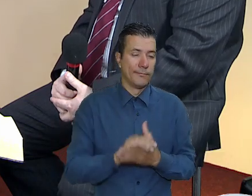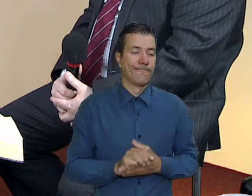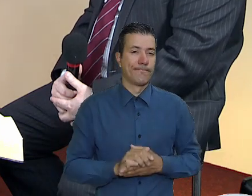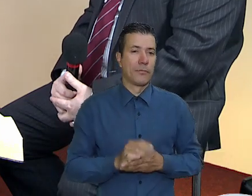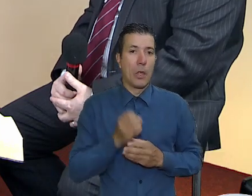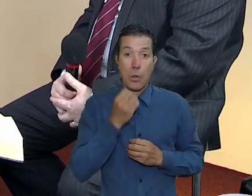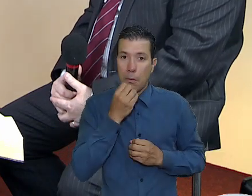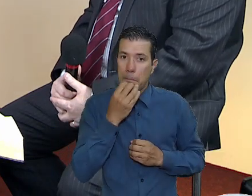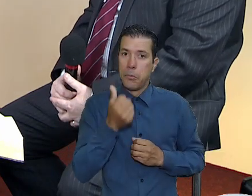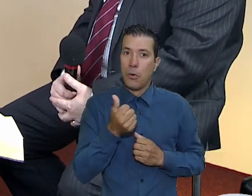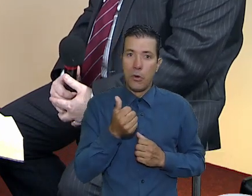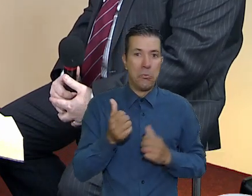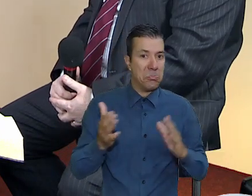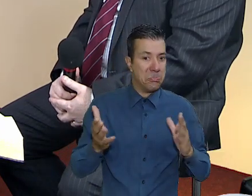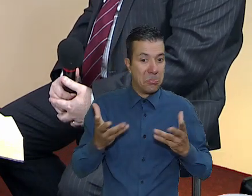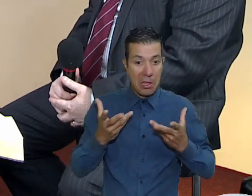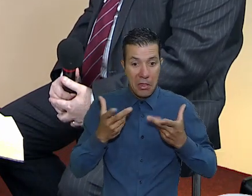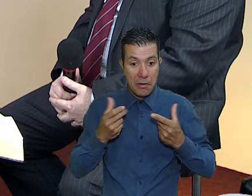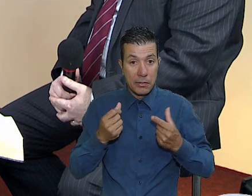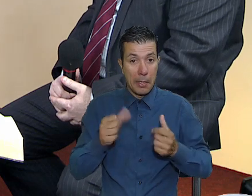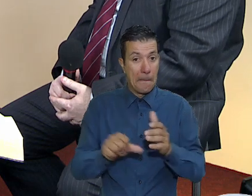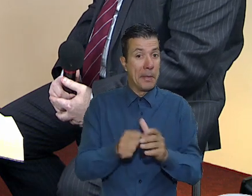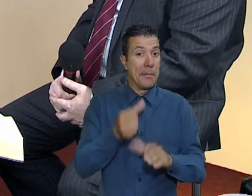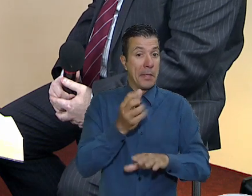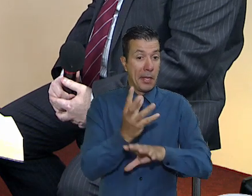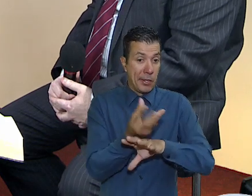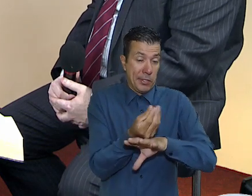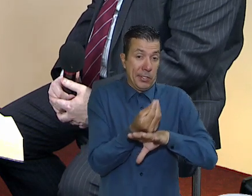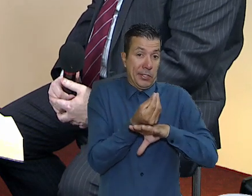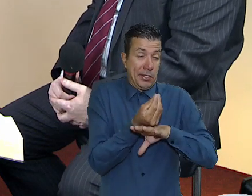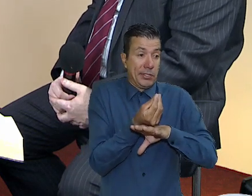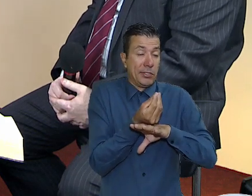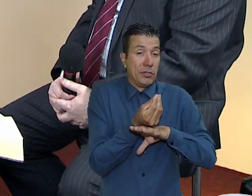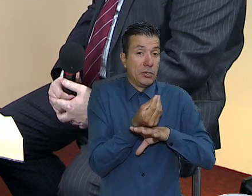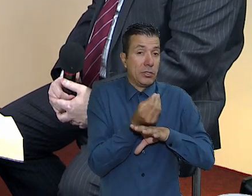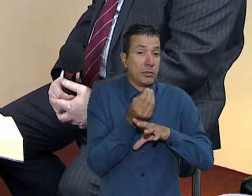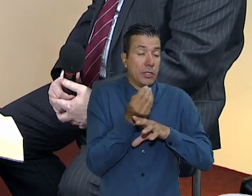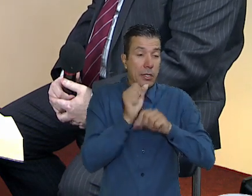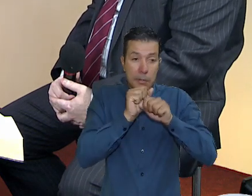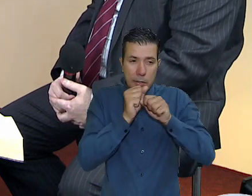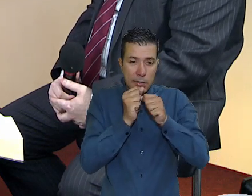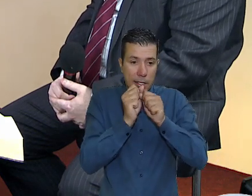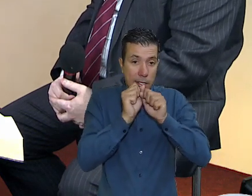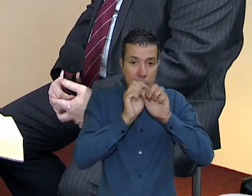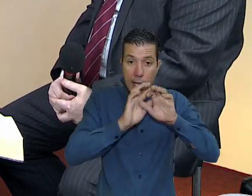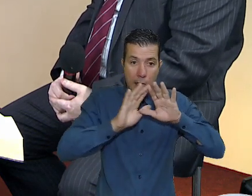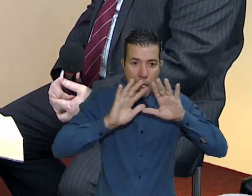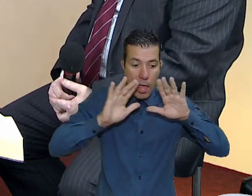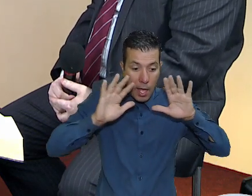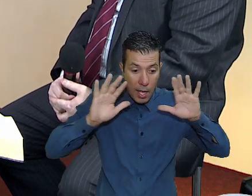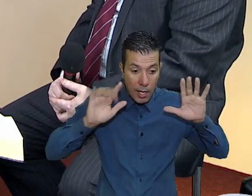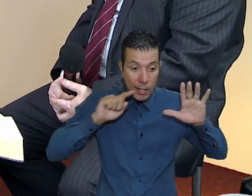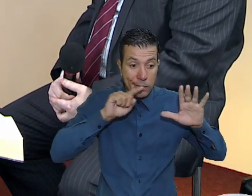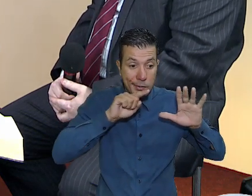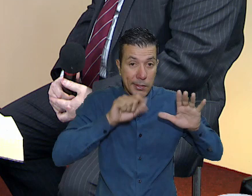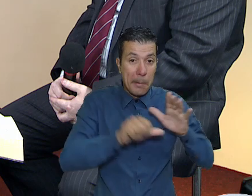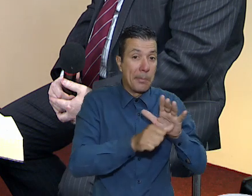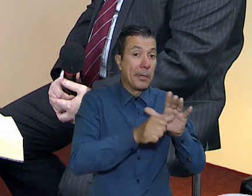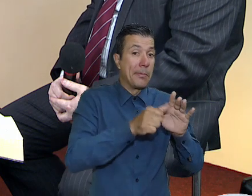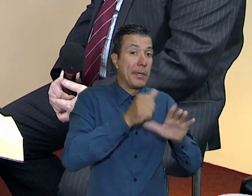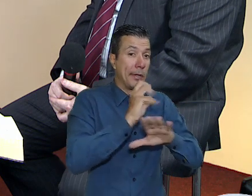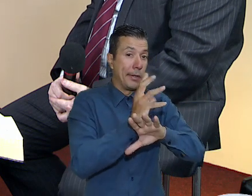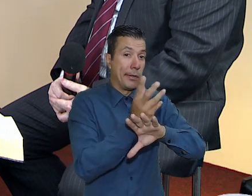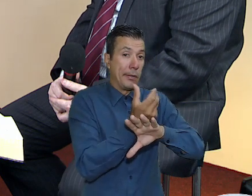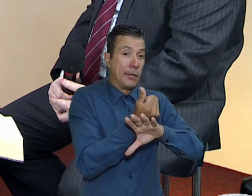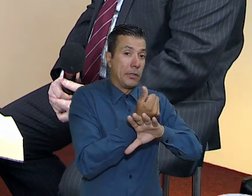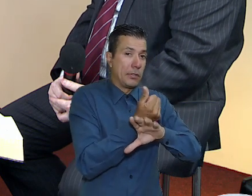bom ouvirmos isso, pastor. Então, essa primeira igreja, ela traz luz à primeira igreja lá, que foi descrita no primeiro